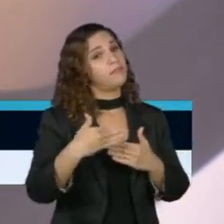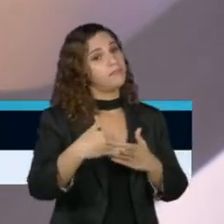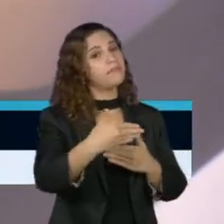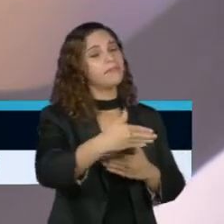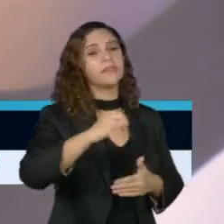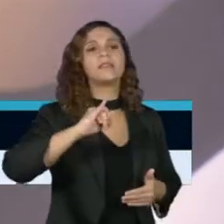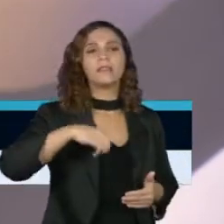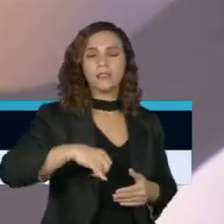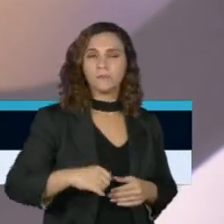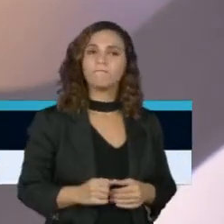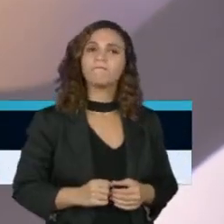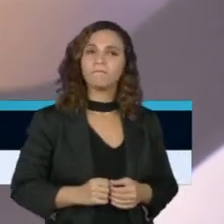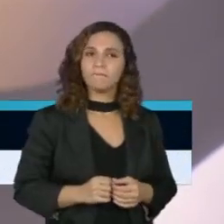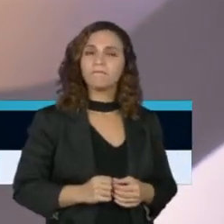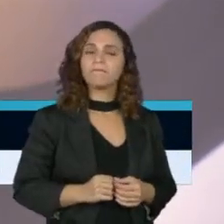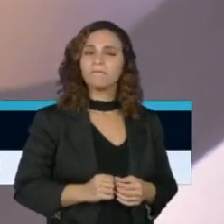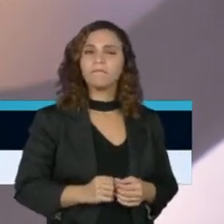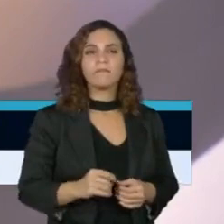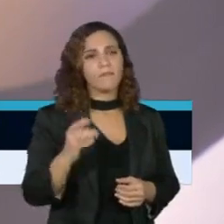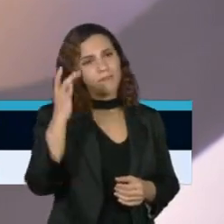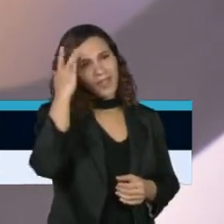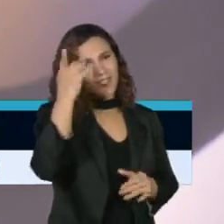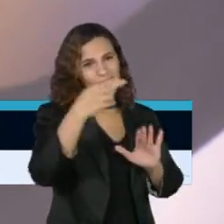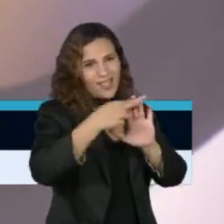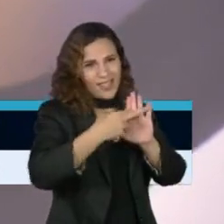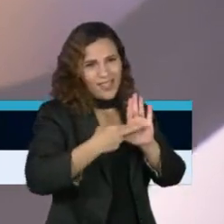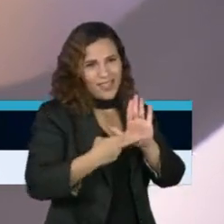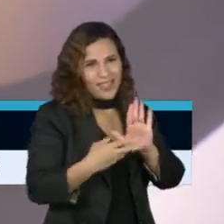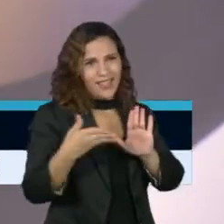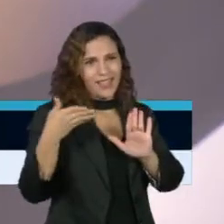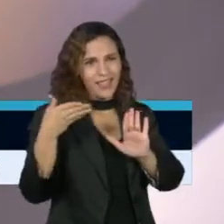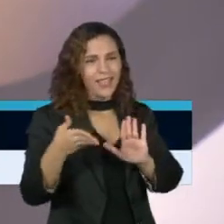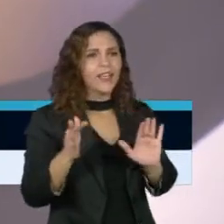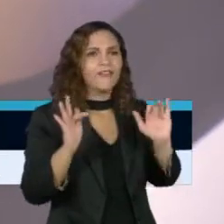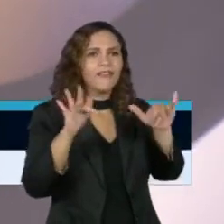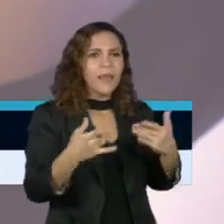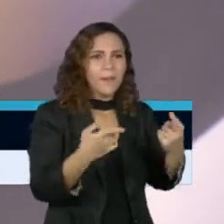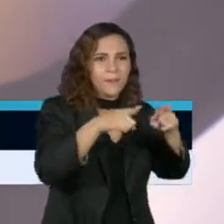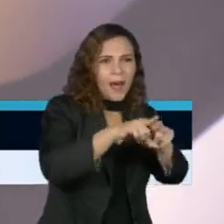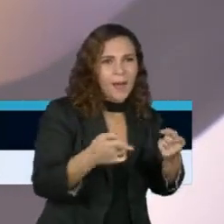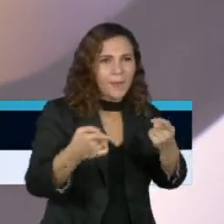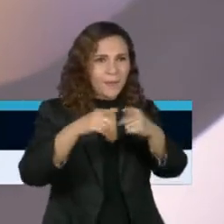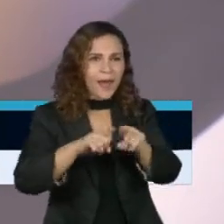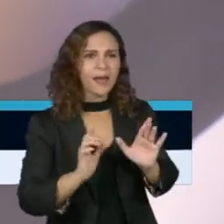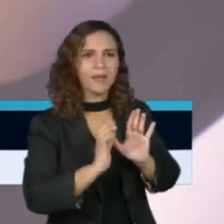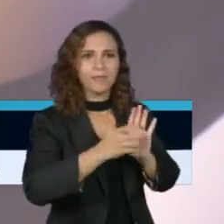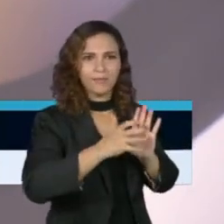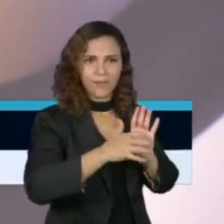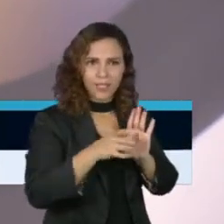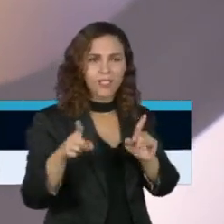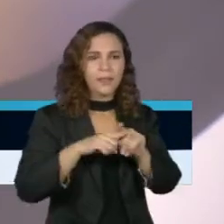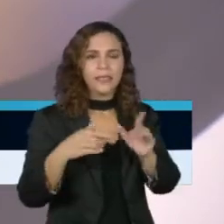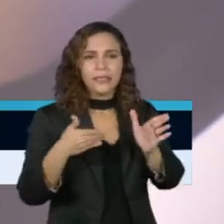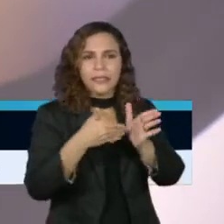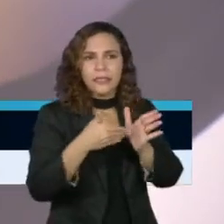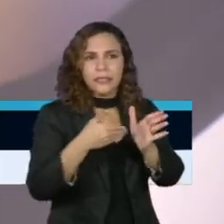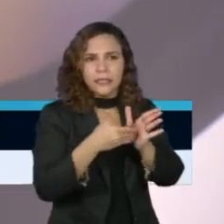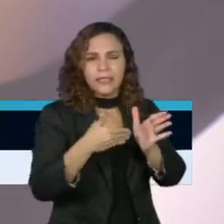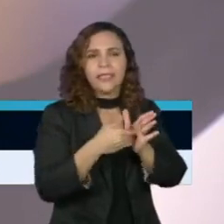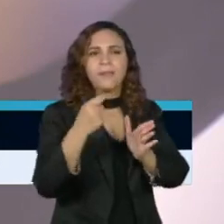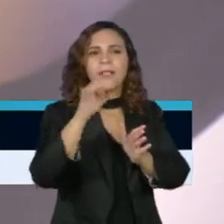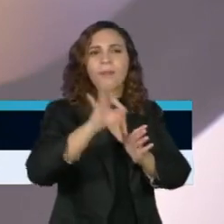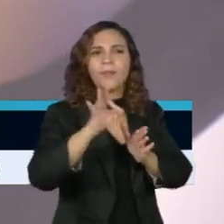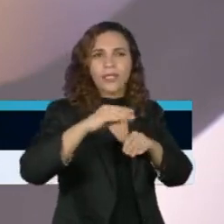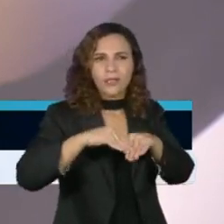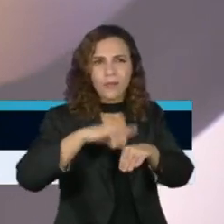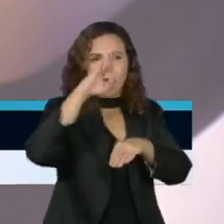sim. Acho que é a regra de e o fim das coligações, a cláusula de barreira, ela faz com que se